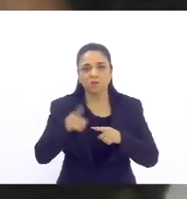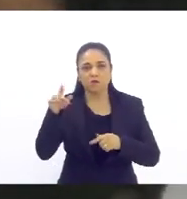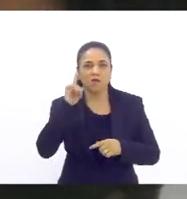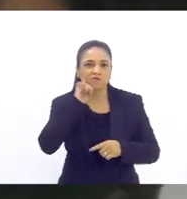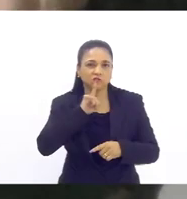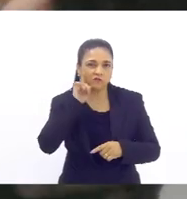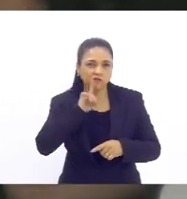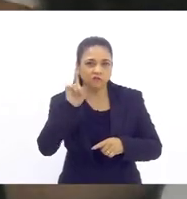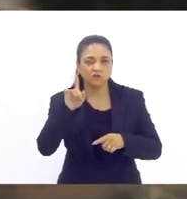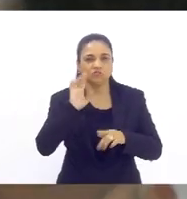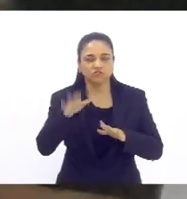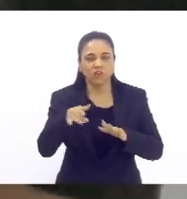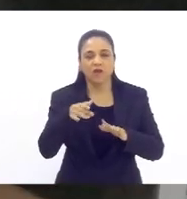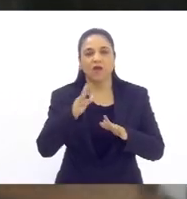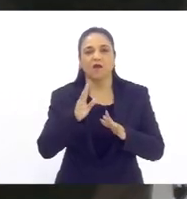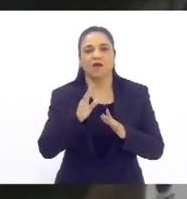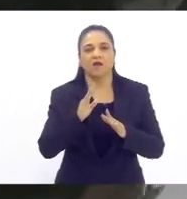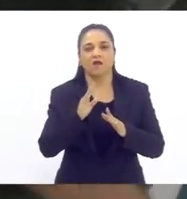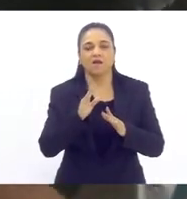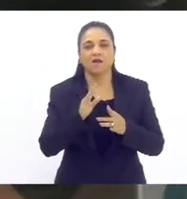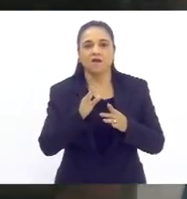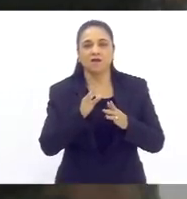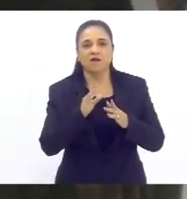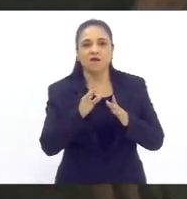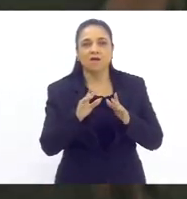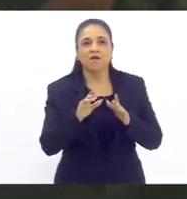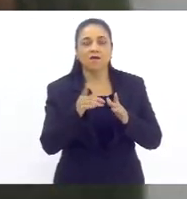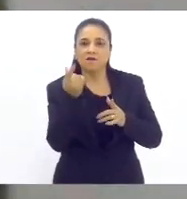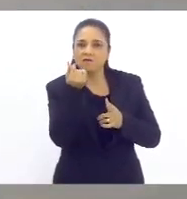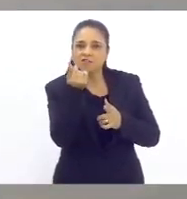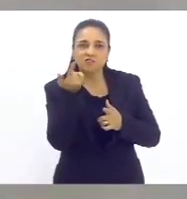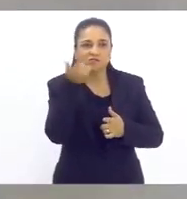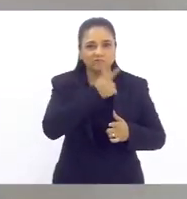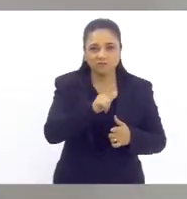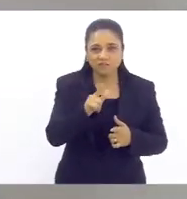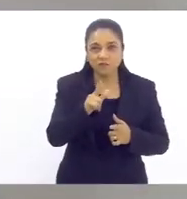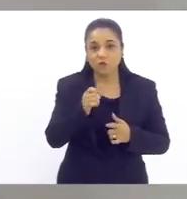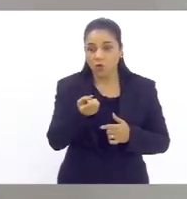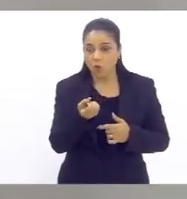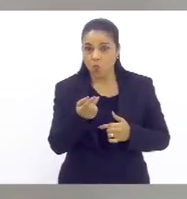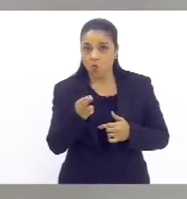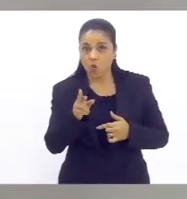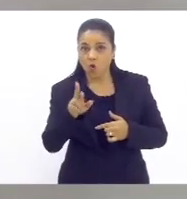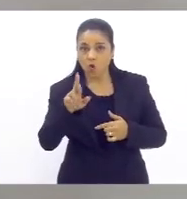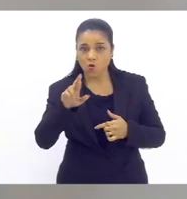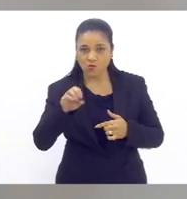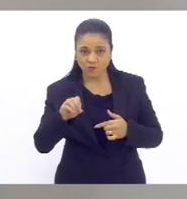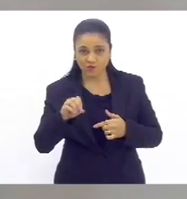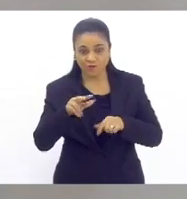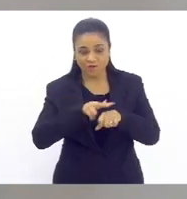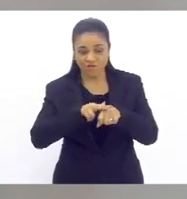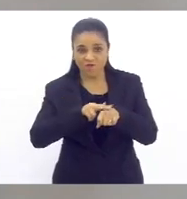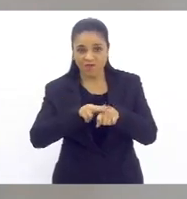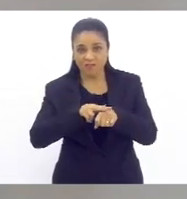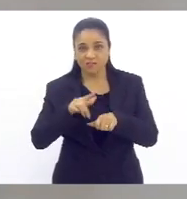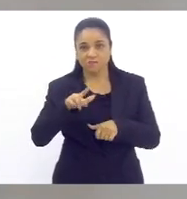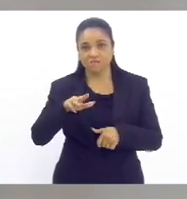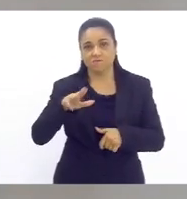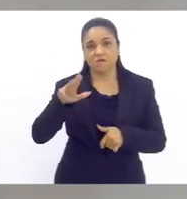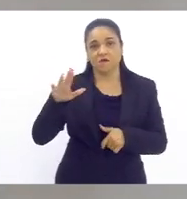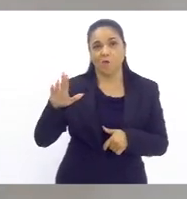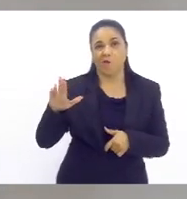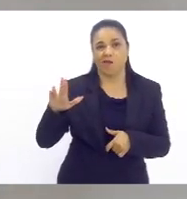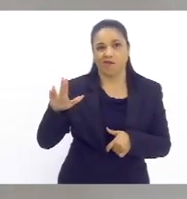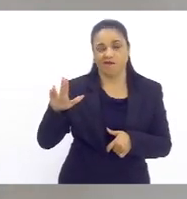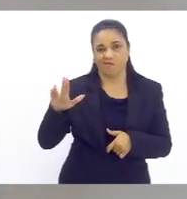Unidos que já estão legalizando e ganhando dinheiro né com o novo Ouro Verde que é a maconha Enquanto aqui no Brasil a gente dá enxuga